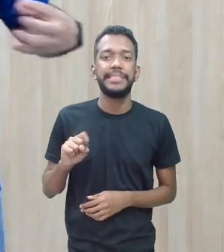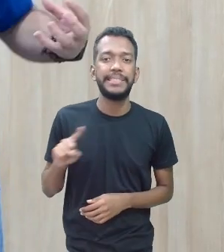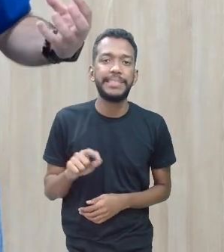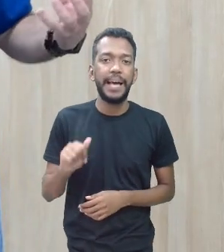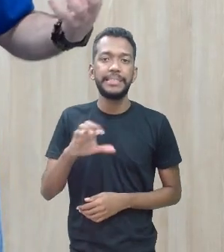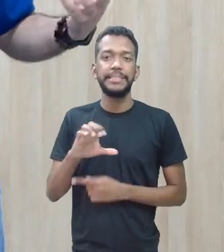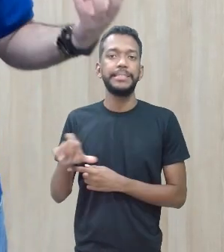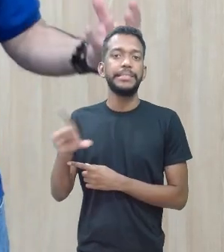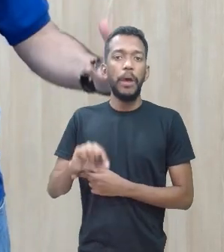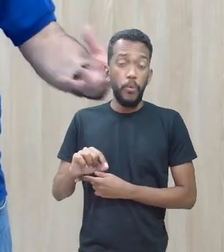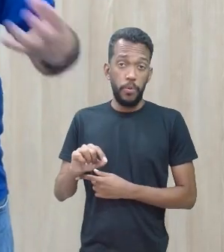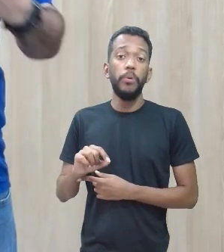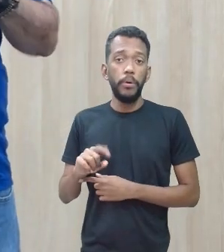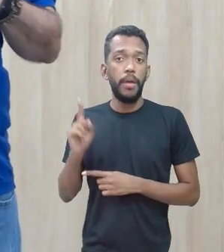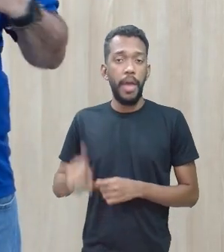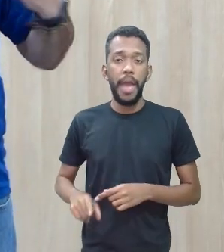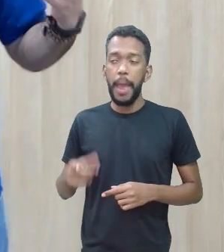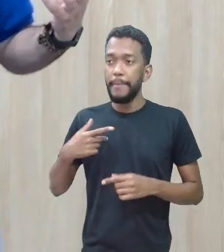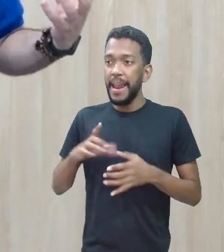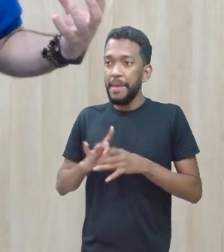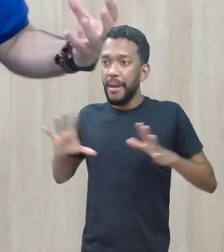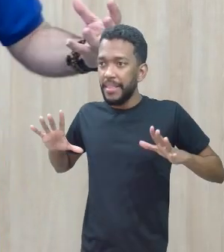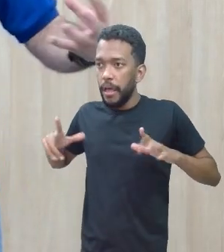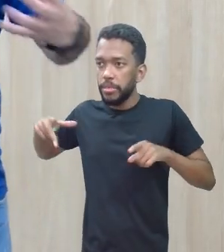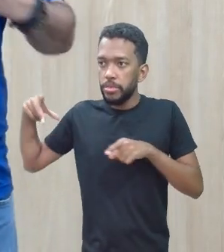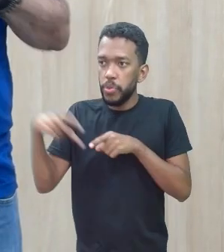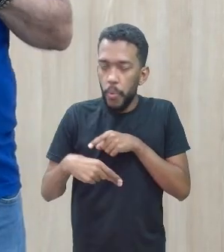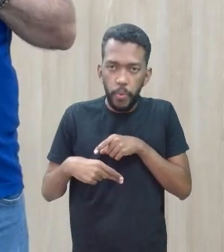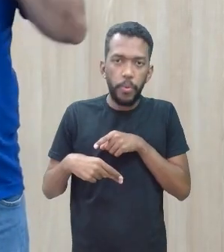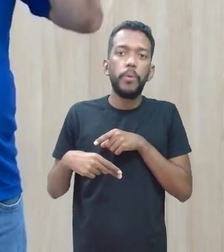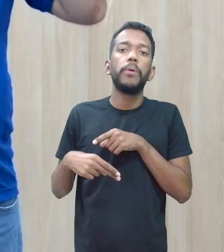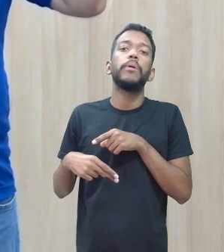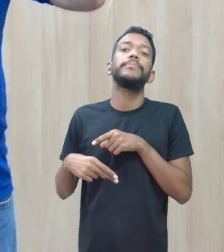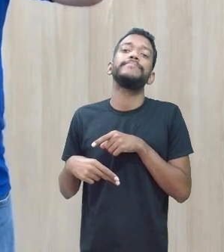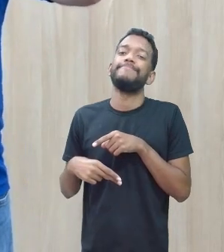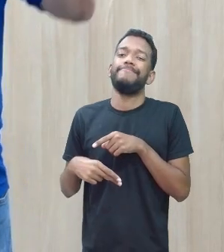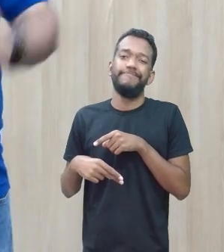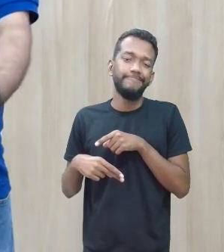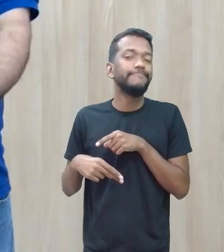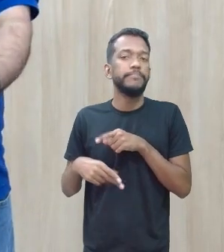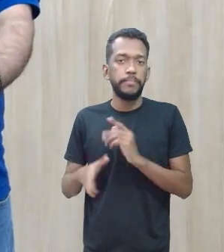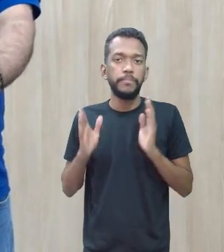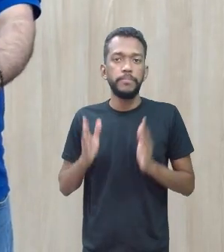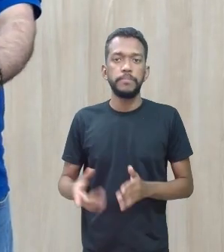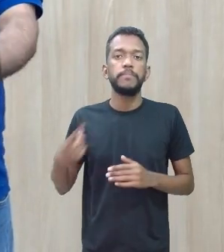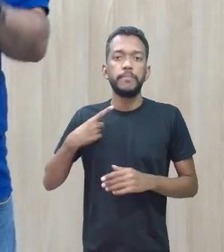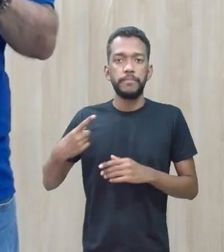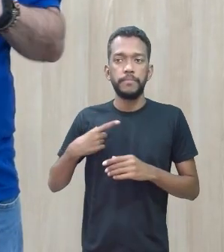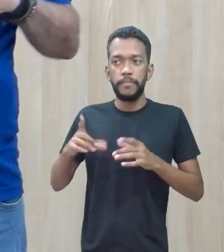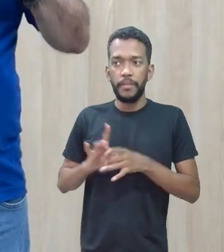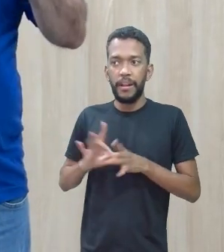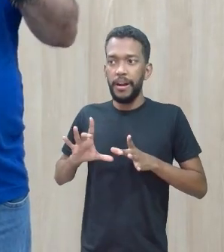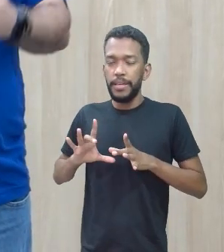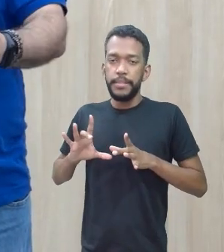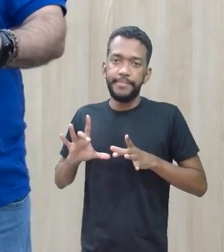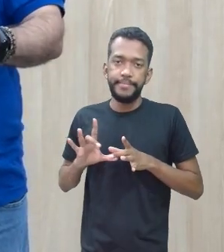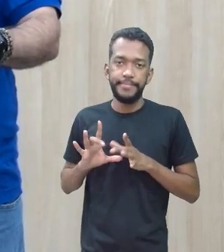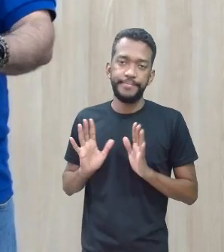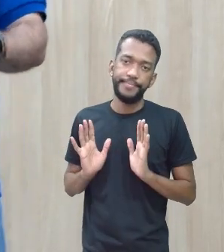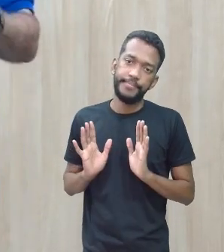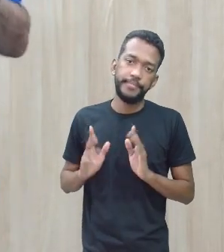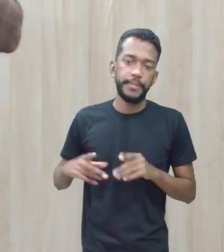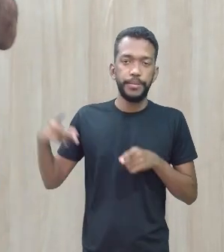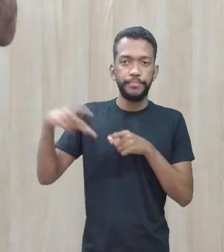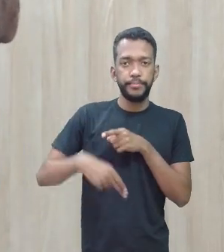têm a sua liberdade tolhida, né, a sua liberdade retirada e são colocadas naquela situação. E é o que